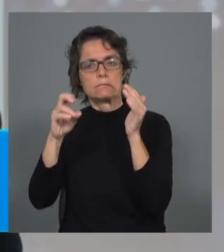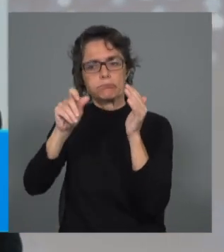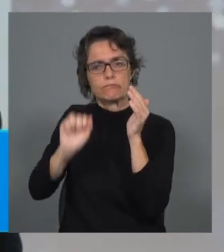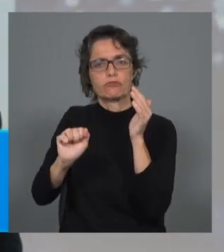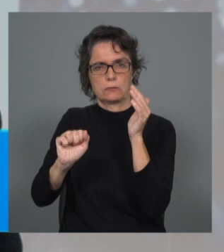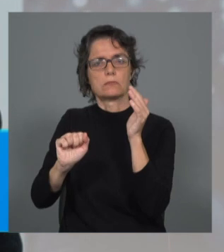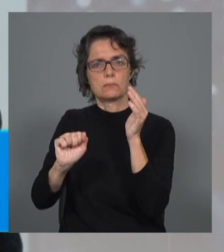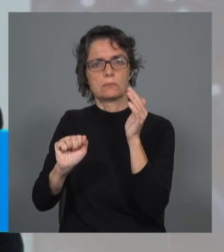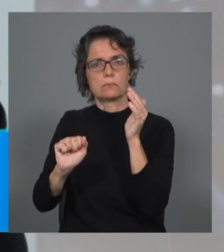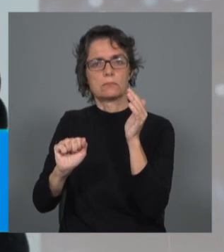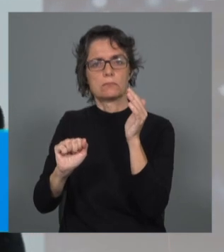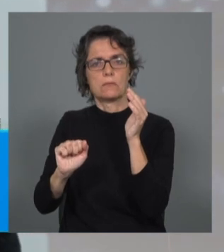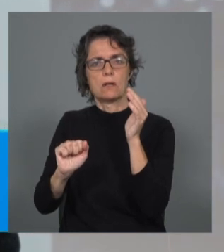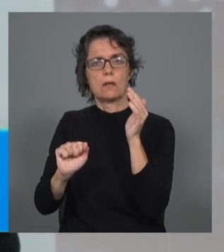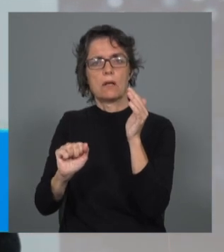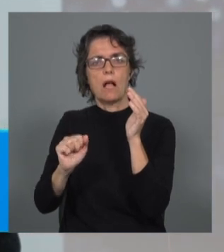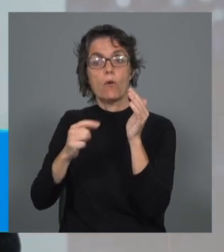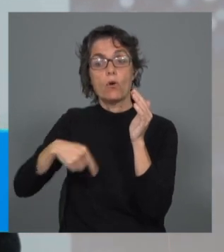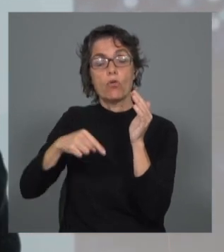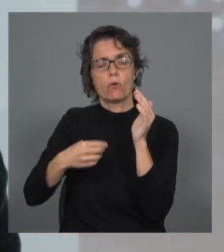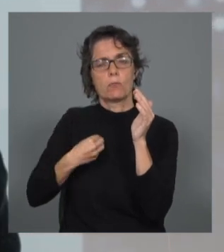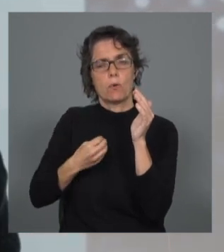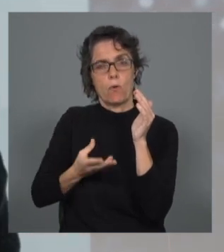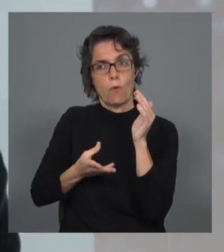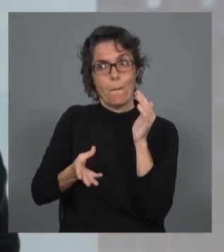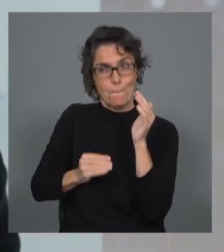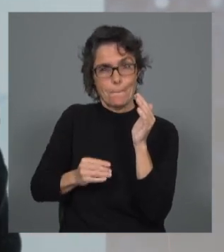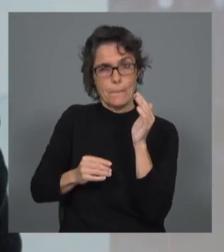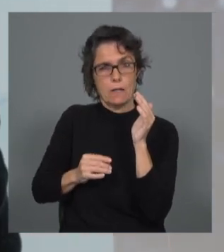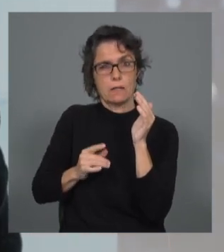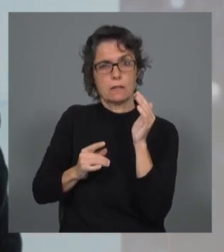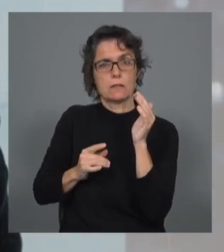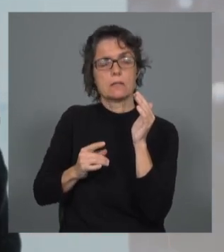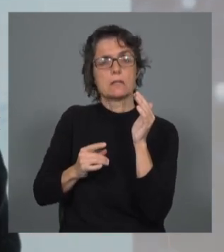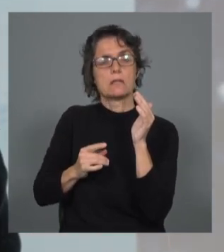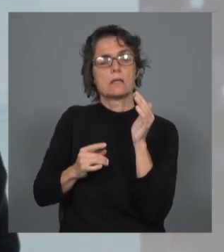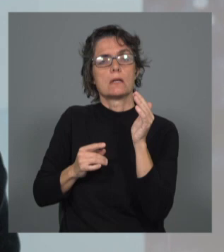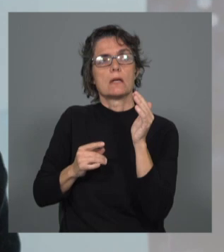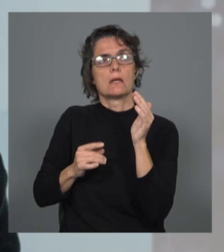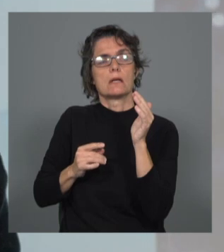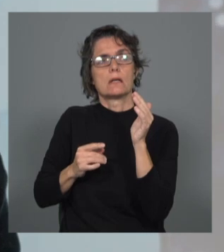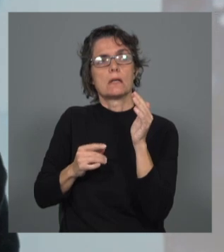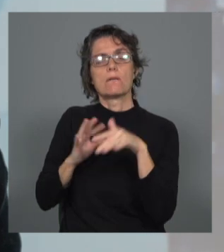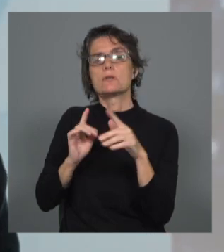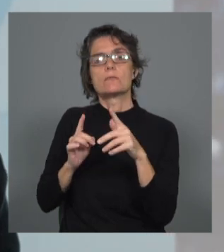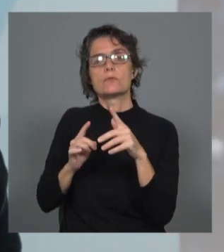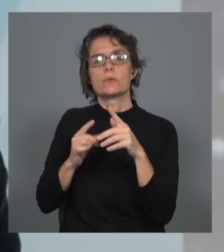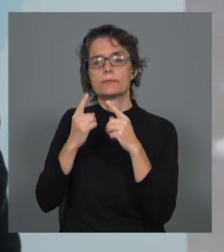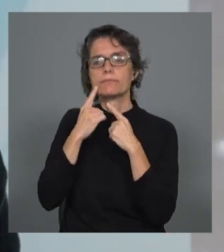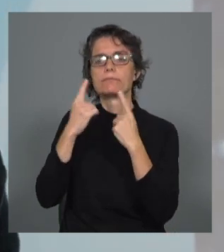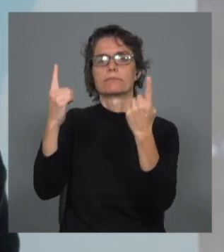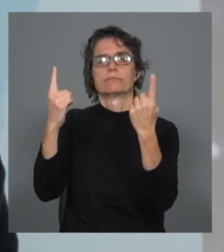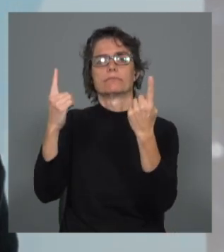E a nossa preocupação ao termos também lançado, juntamente com a Associação Portuguesa de Imprensa,